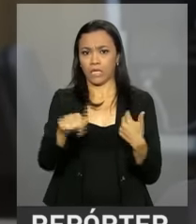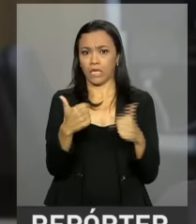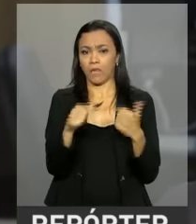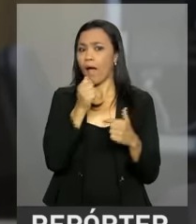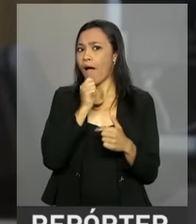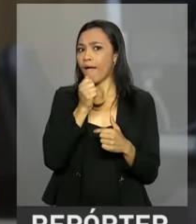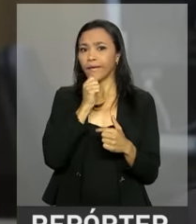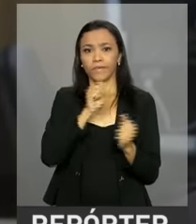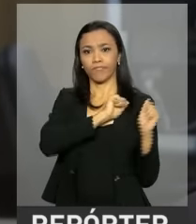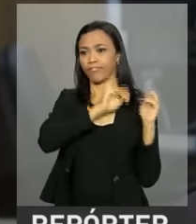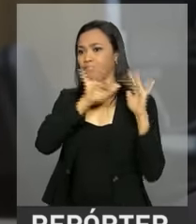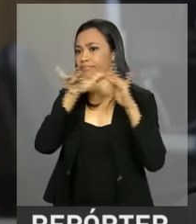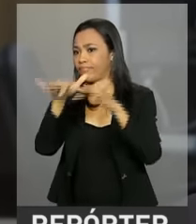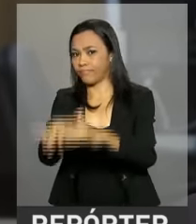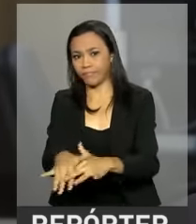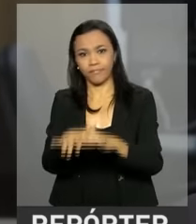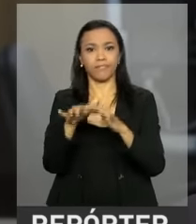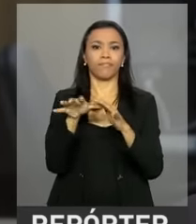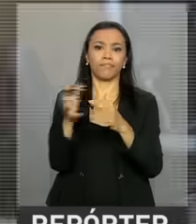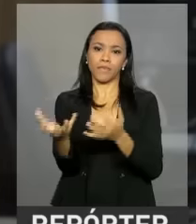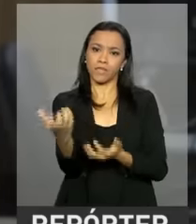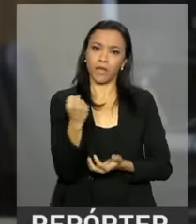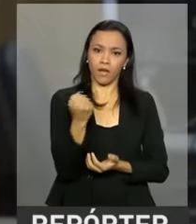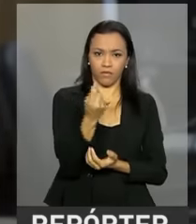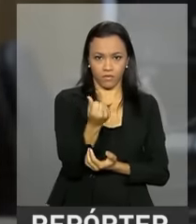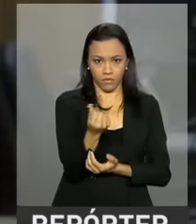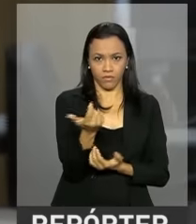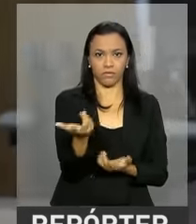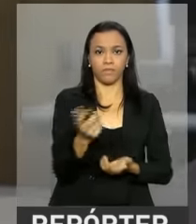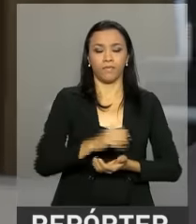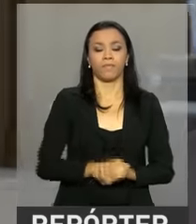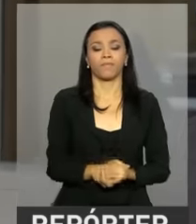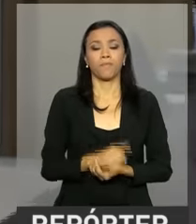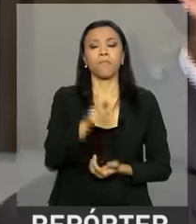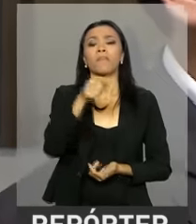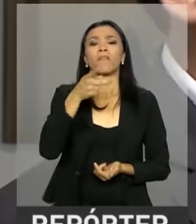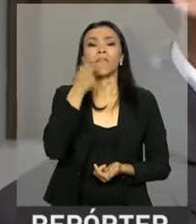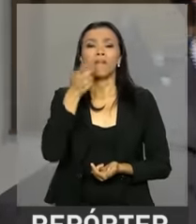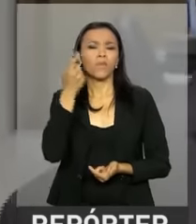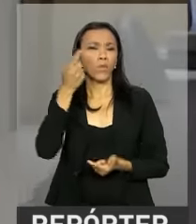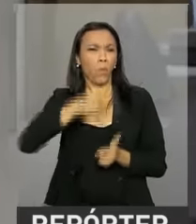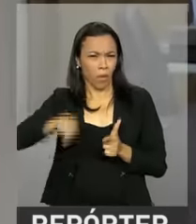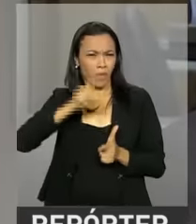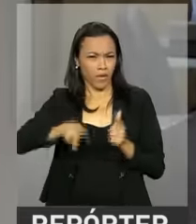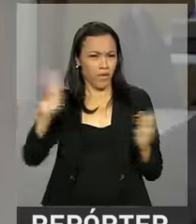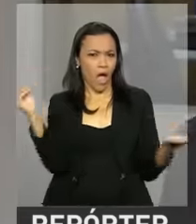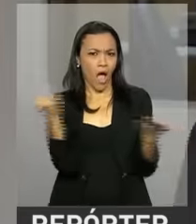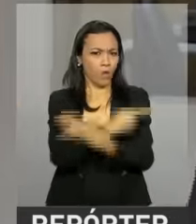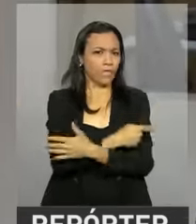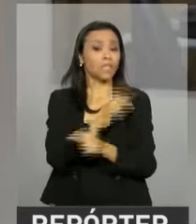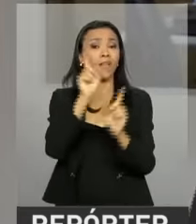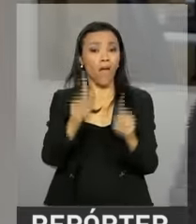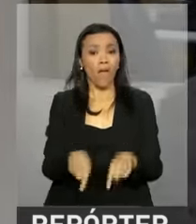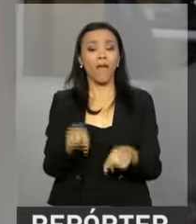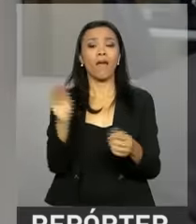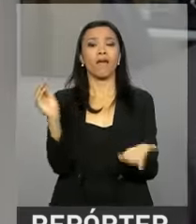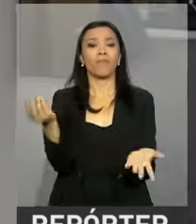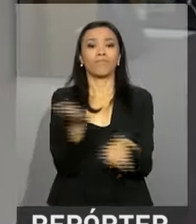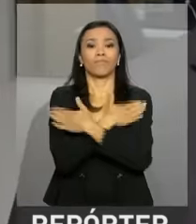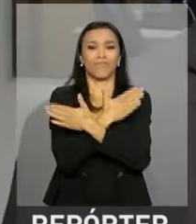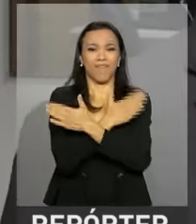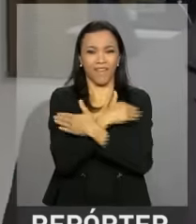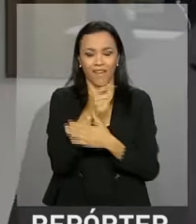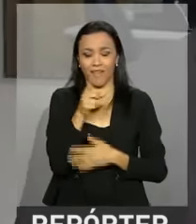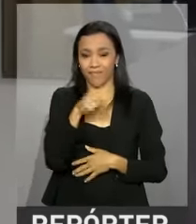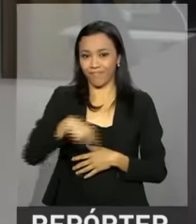ainda não compareceram nas agências agora uma das questões problemáticas da atualidade é a questão do desemprego no país